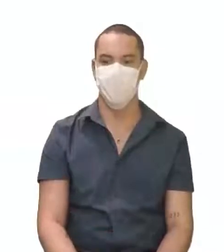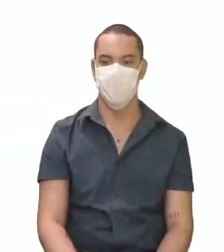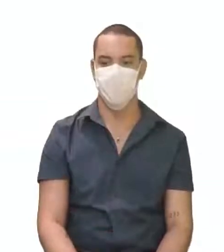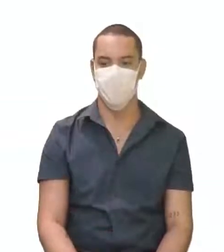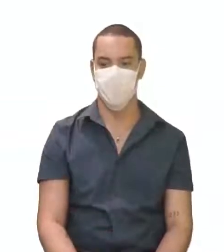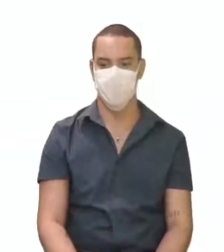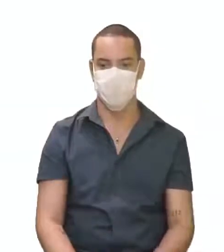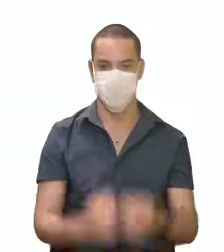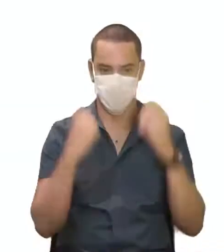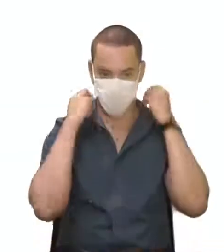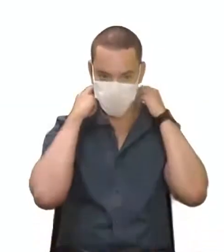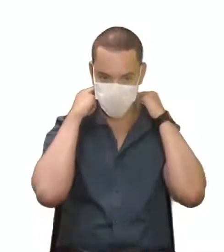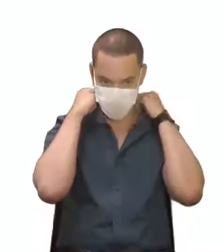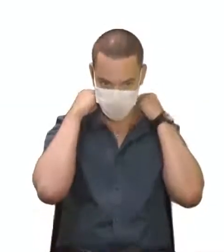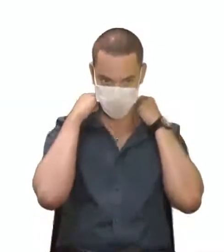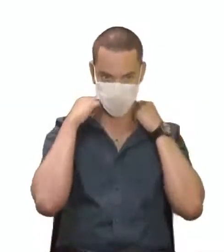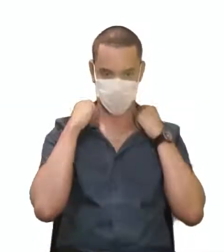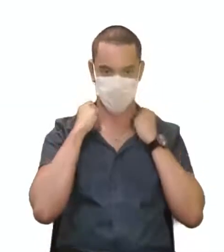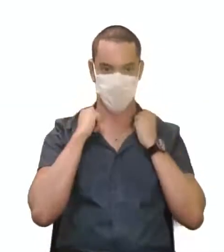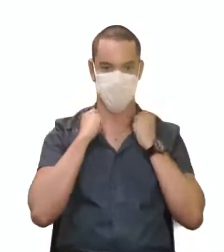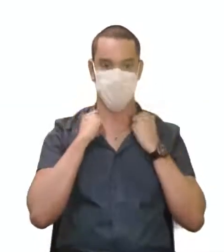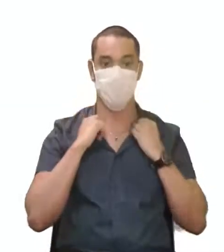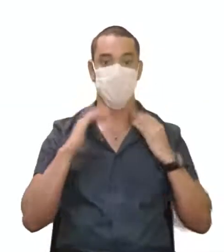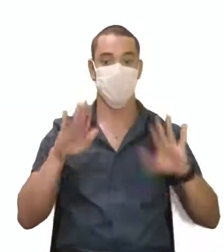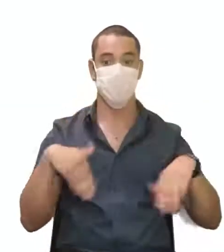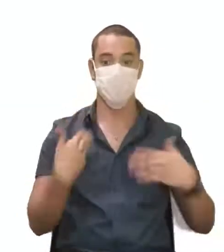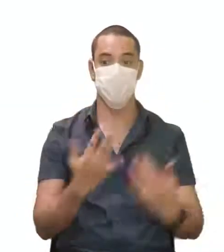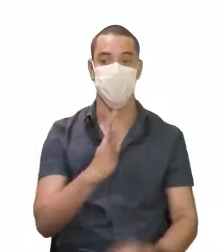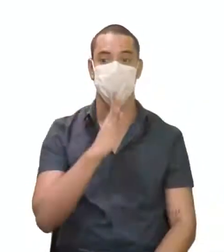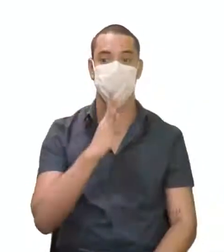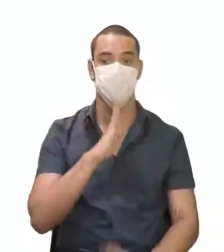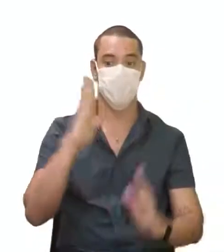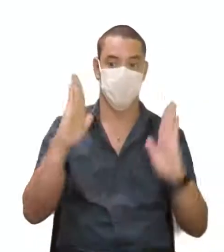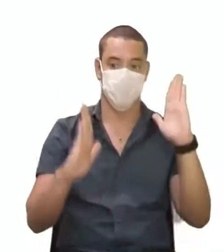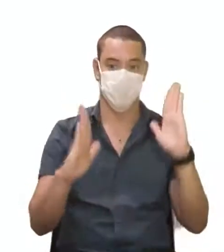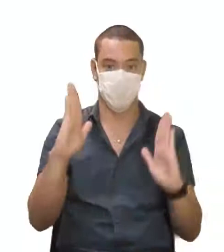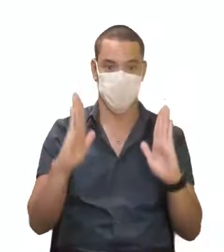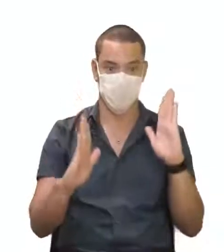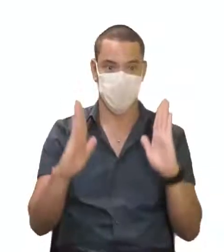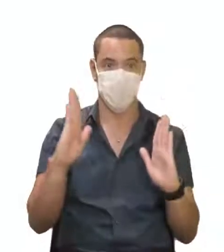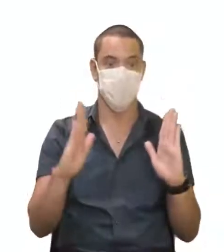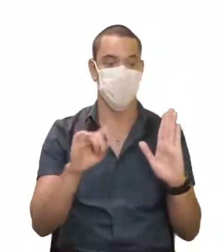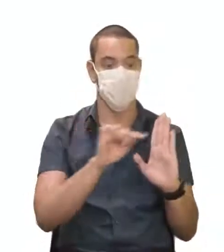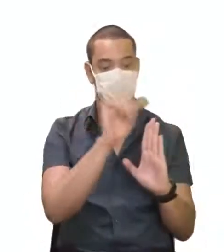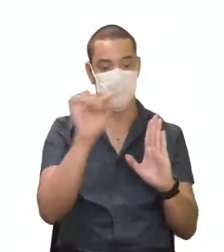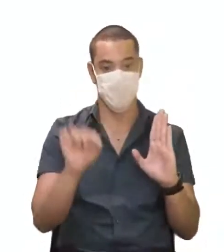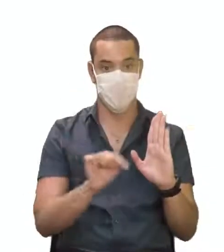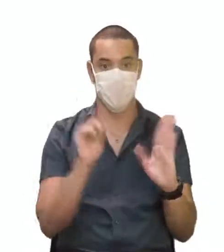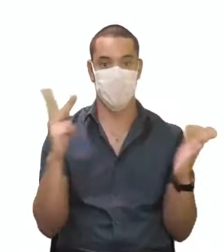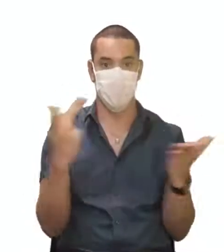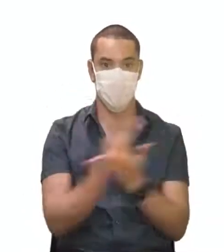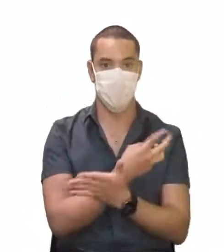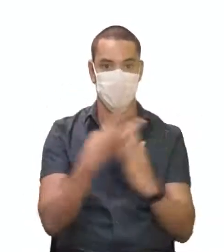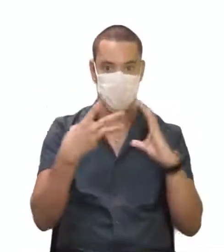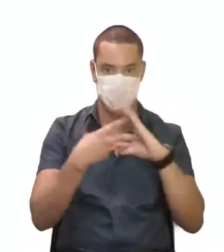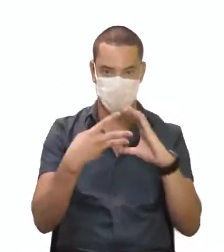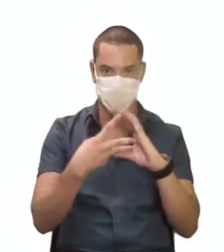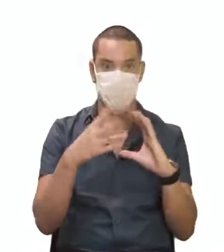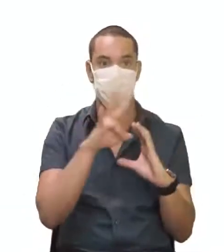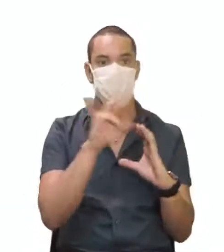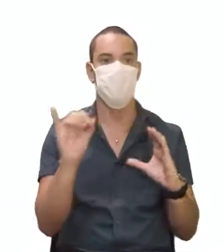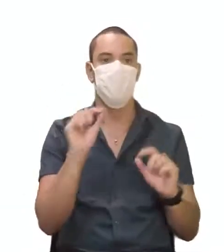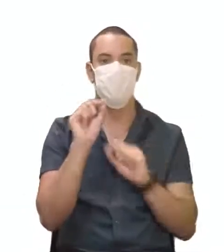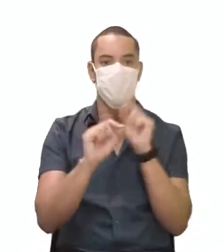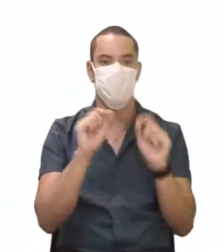lá. Então vamos conhecer esse período, né, em que a célula realmente vai passar